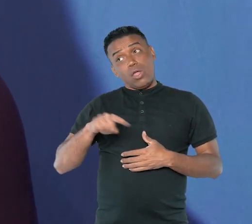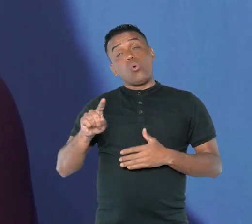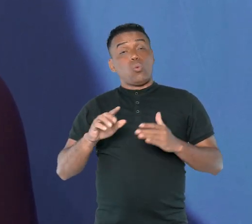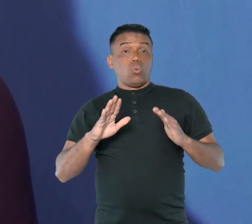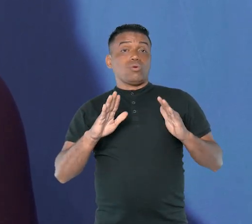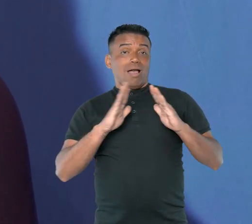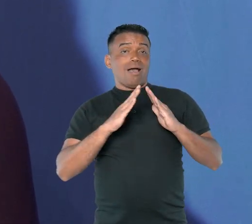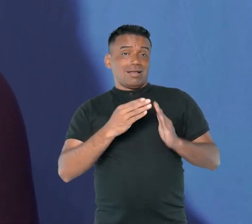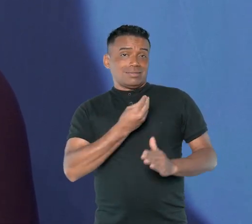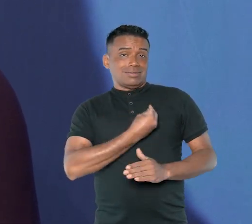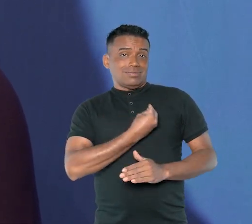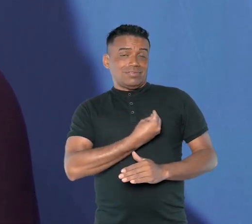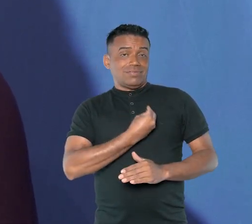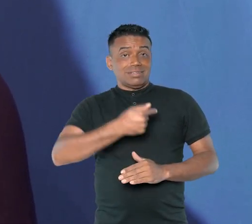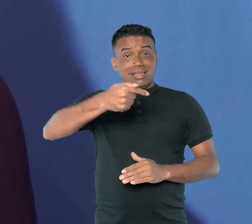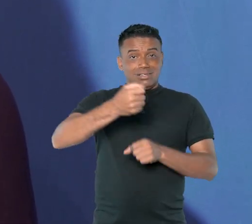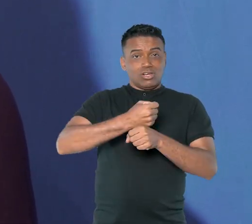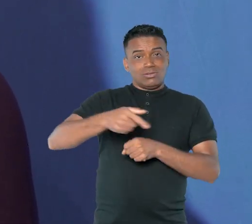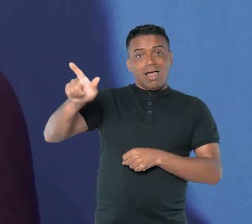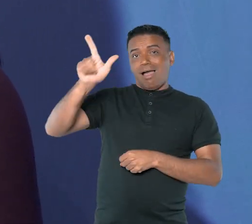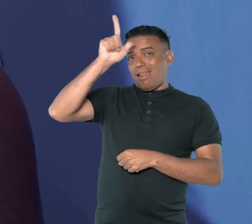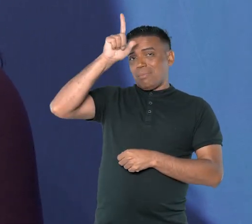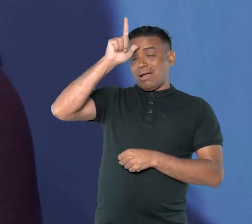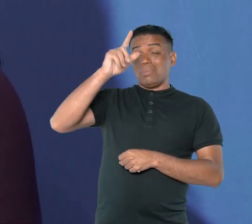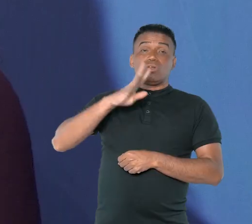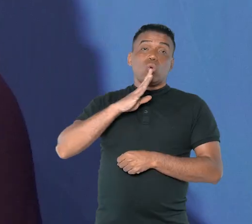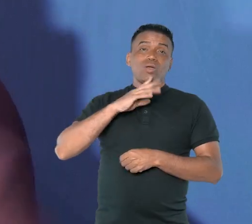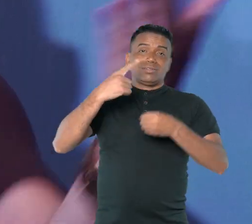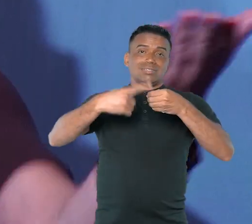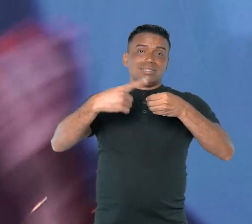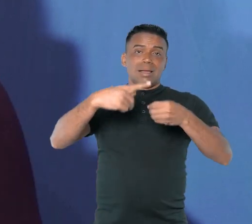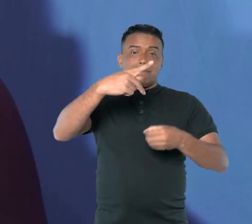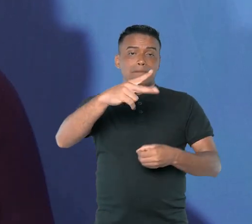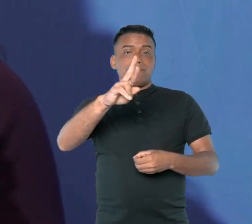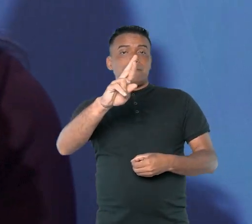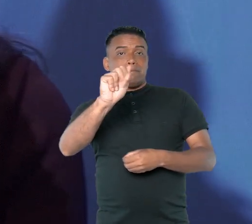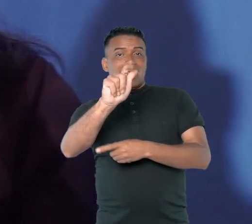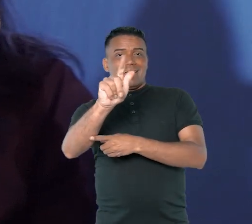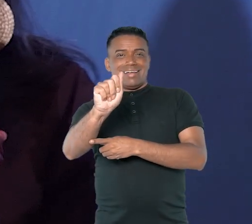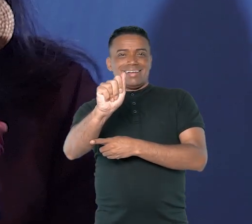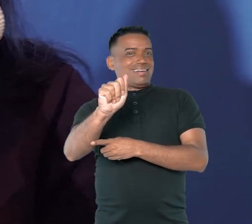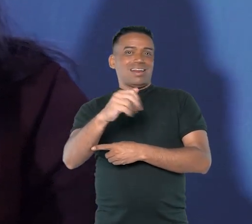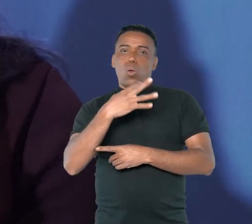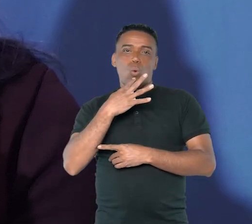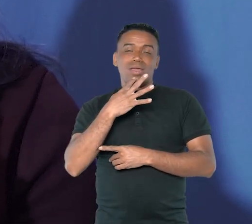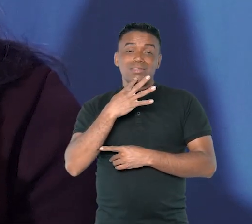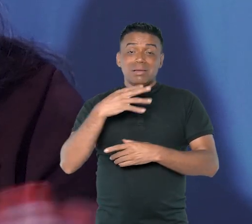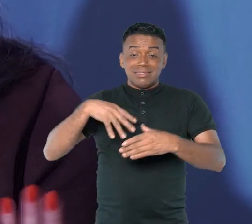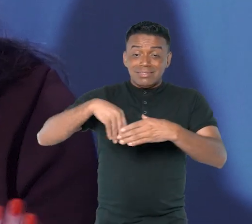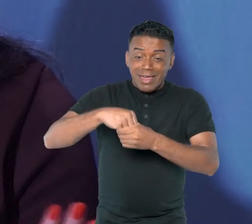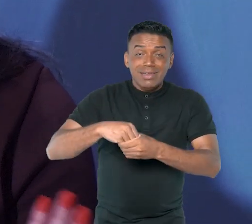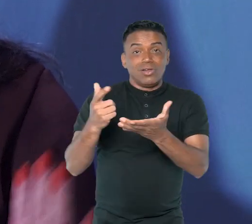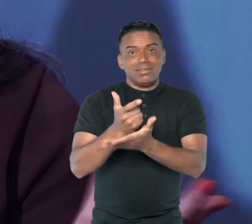na Alemanha há muitos anos. Eu não conheço Praga, mas é uma cidade que eu conheci na literatura